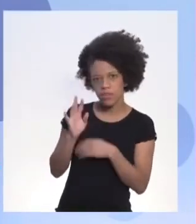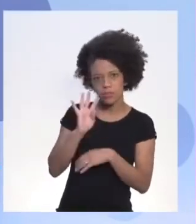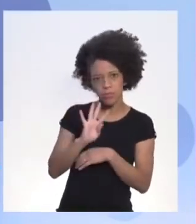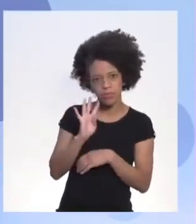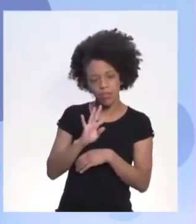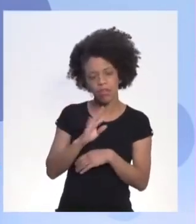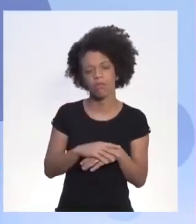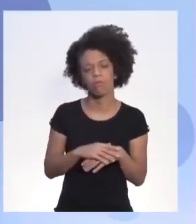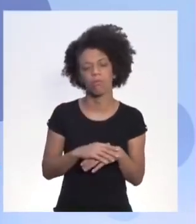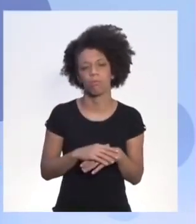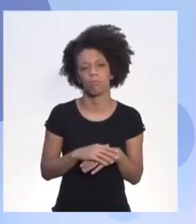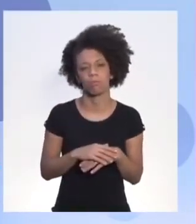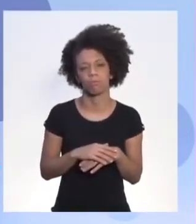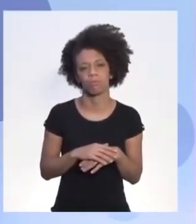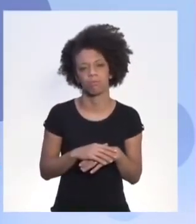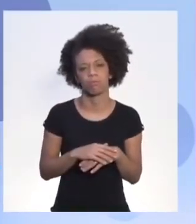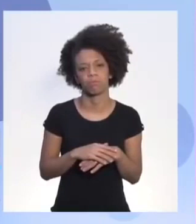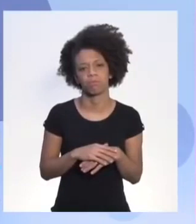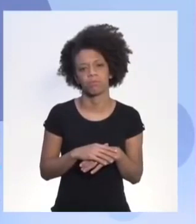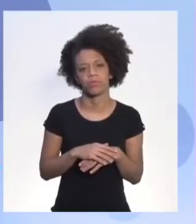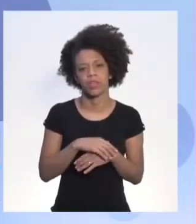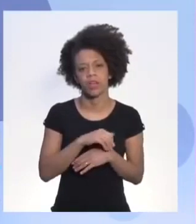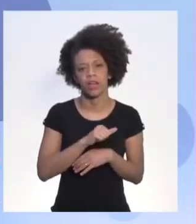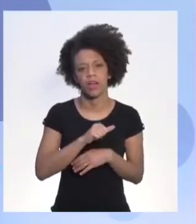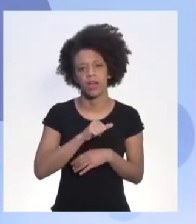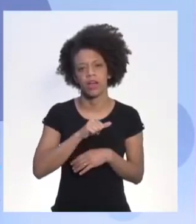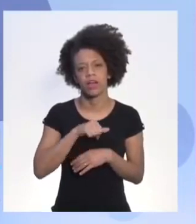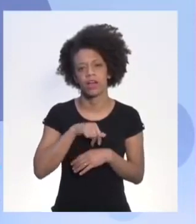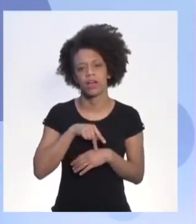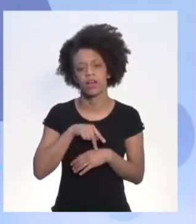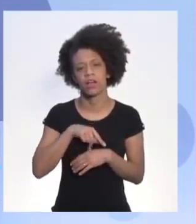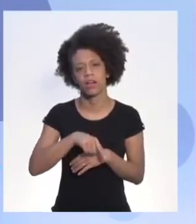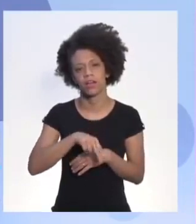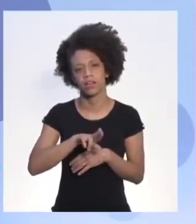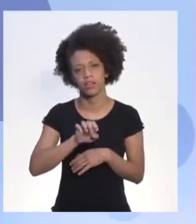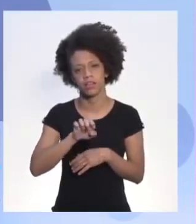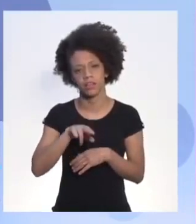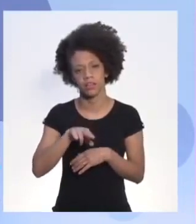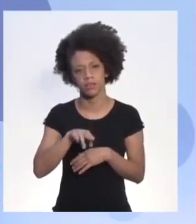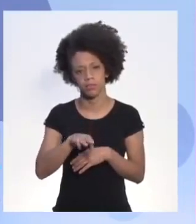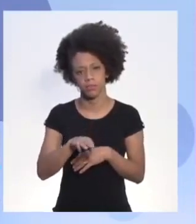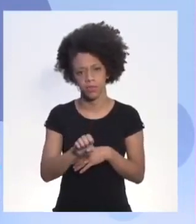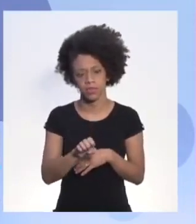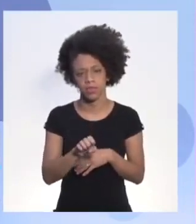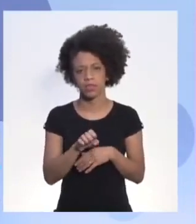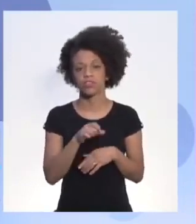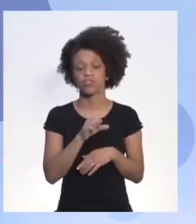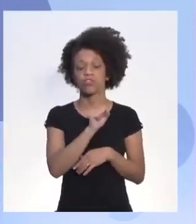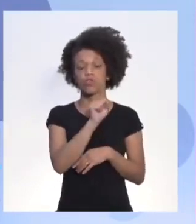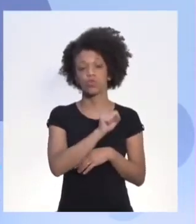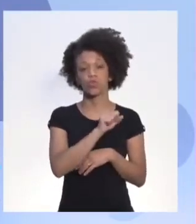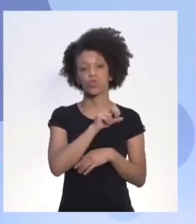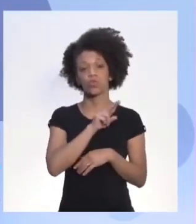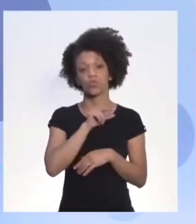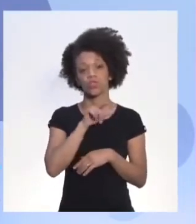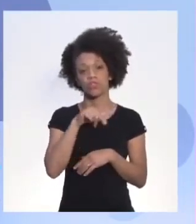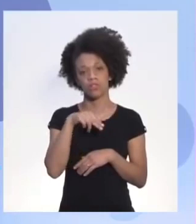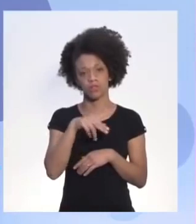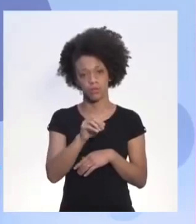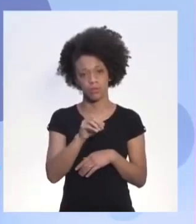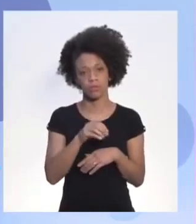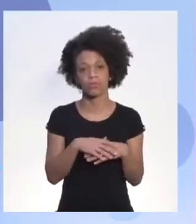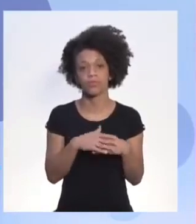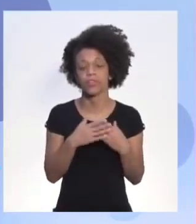aqui, a Kemi, tá? Lá da Escola Davi Jorge Cury, em Suzano, a Kemi. E ela colocou